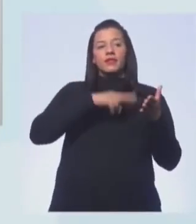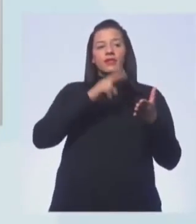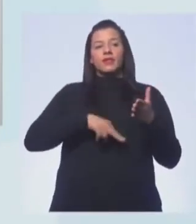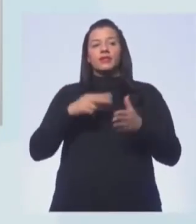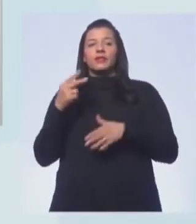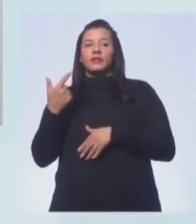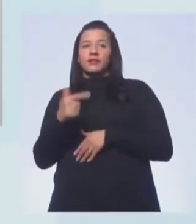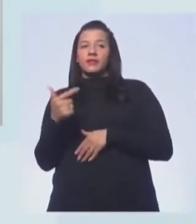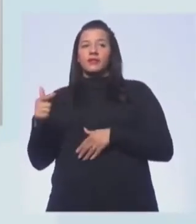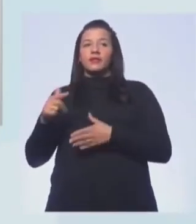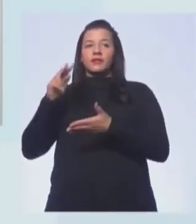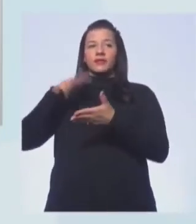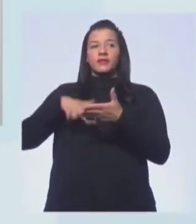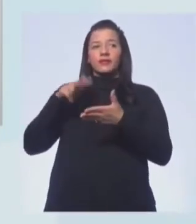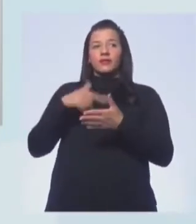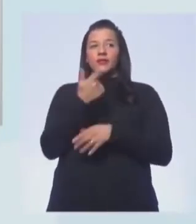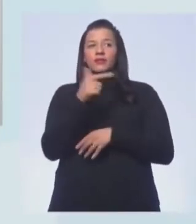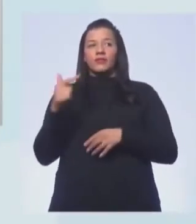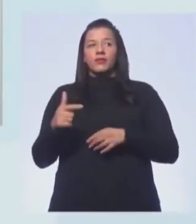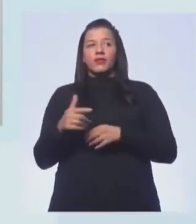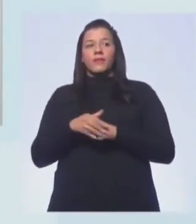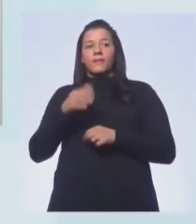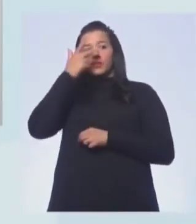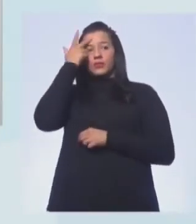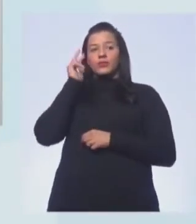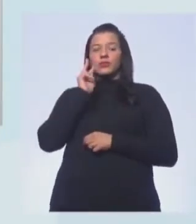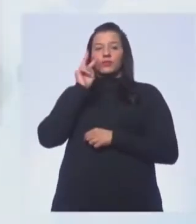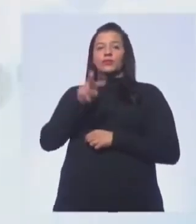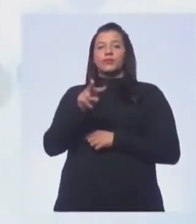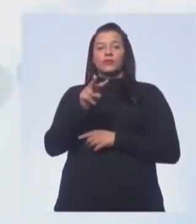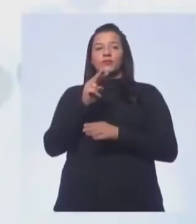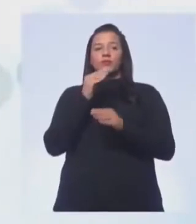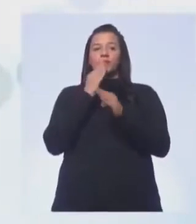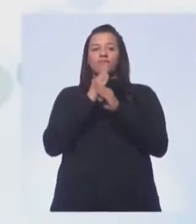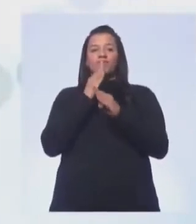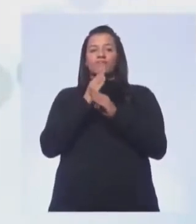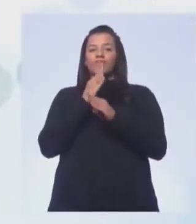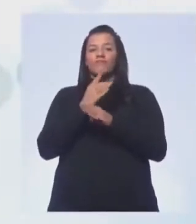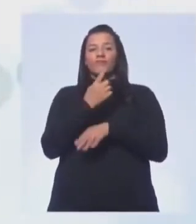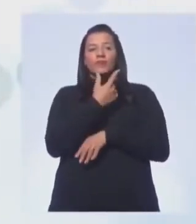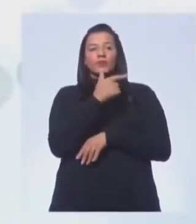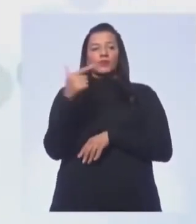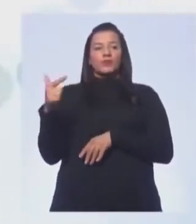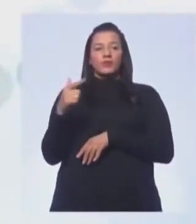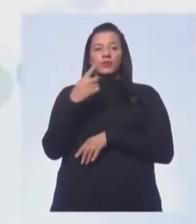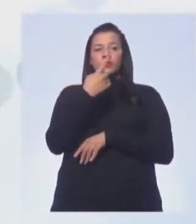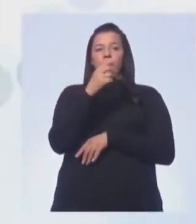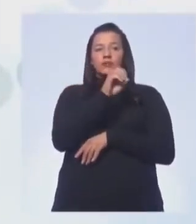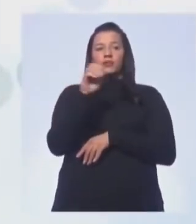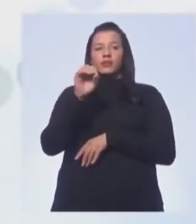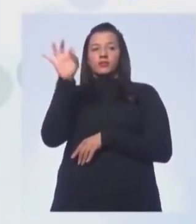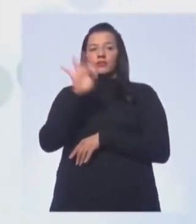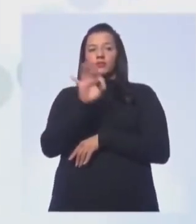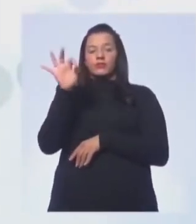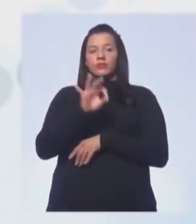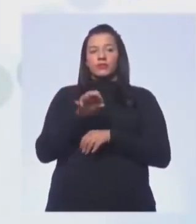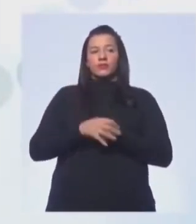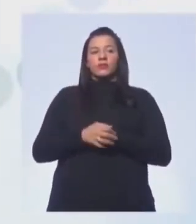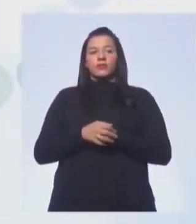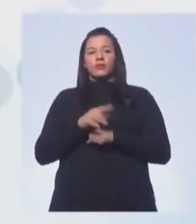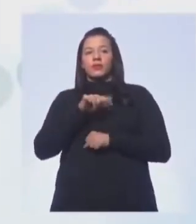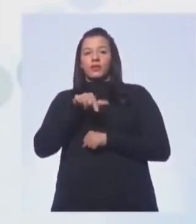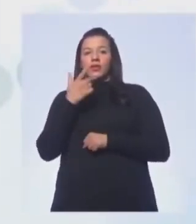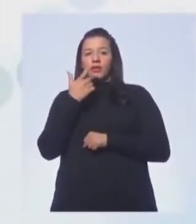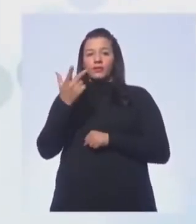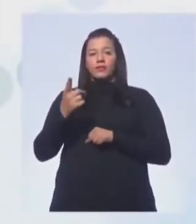não está considerando o total. Entendi. Uma pessoa que olhasse ia falar assim, não está batendo porque não dá o 100%, embora a informação que eu queira dar não é essa. Eu estou